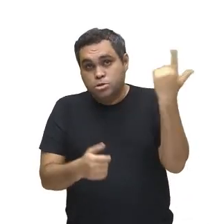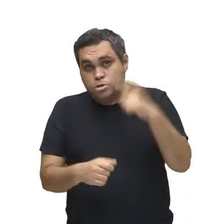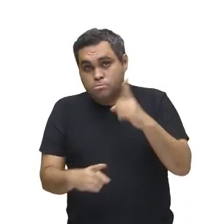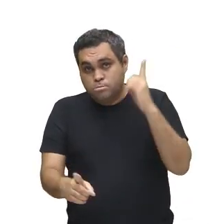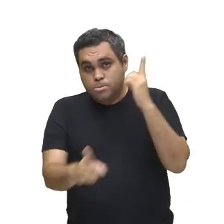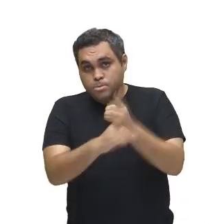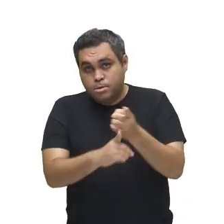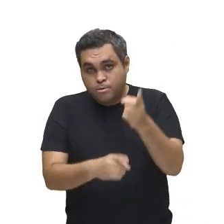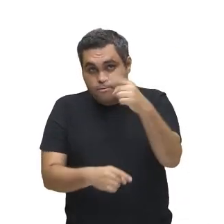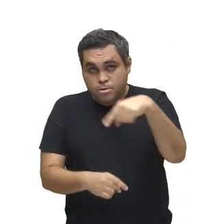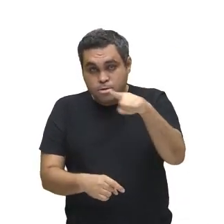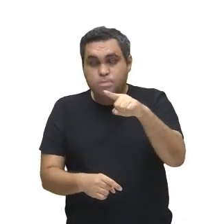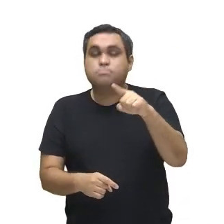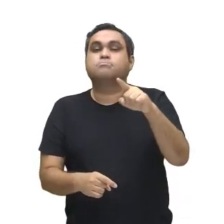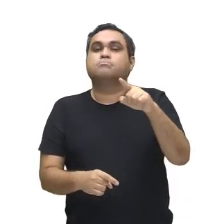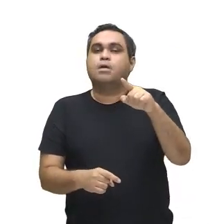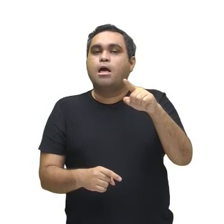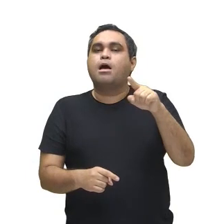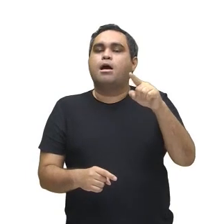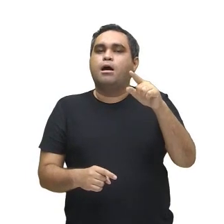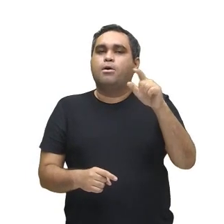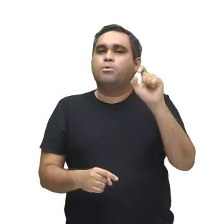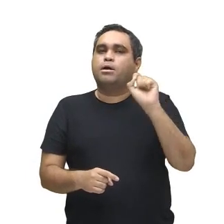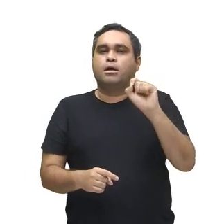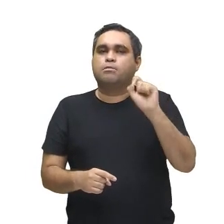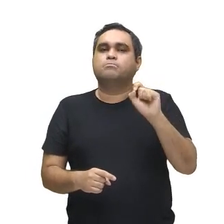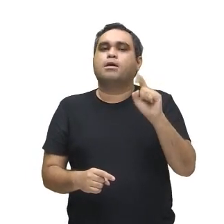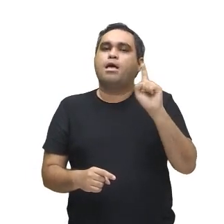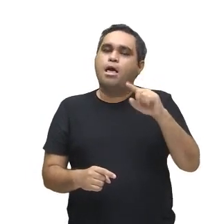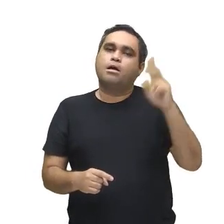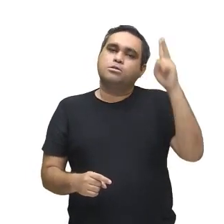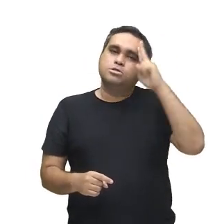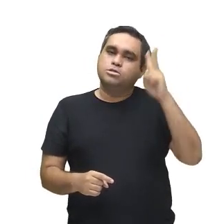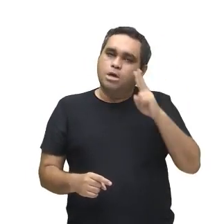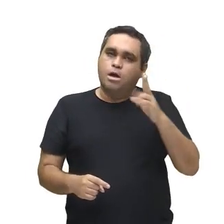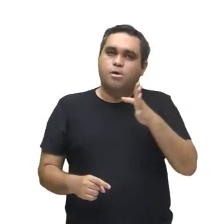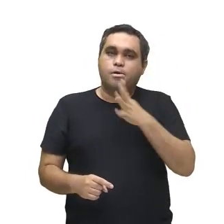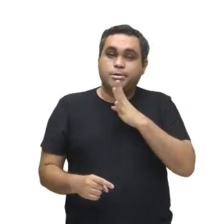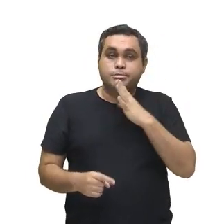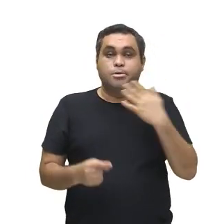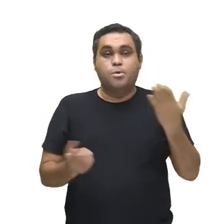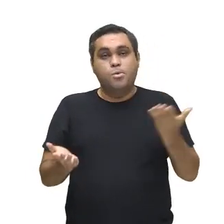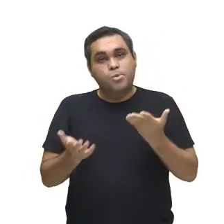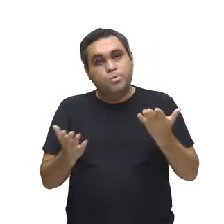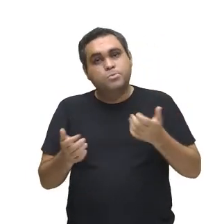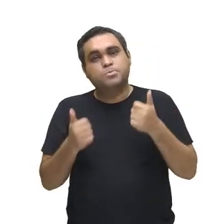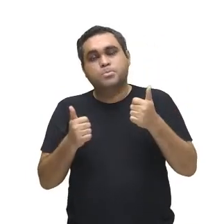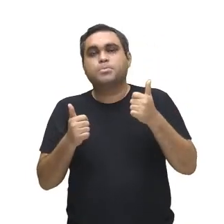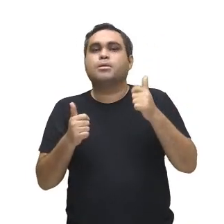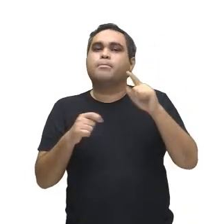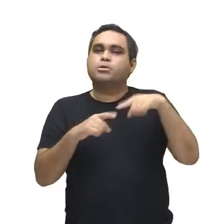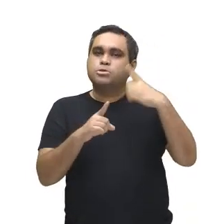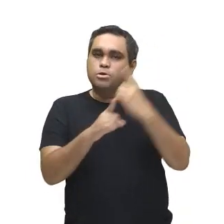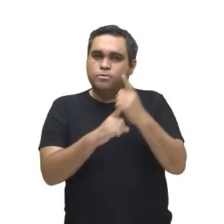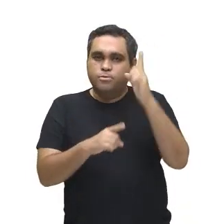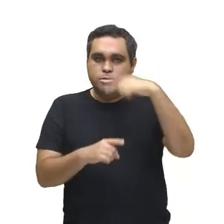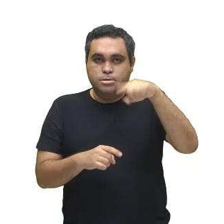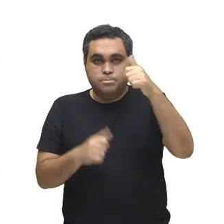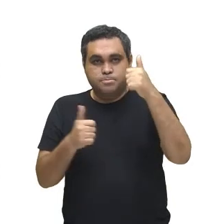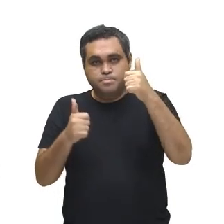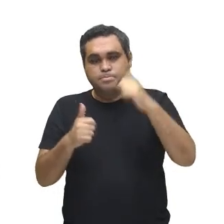vez para essa viagem incrível que é conhecer a nossa história. E por hoje é só. até mais e até a próxima.